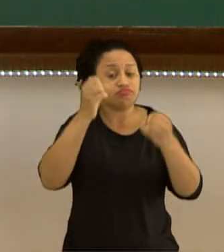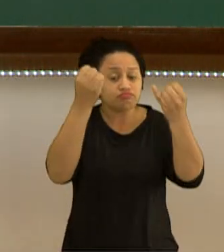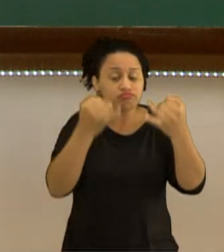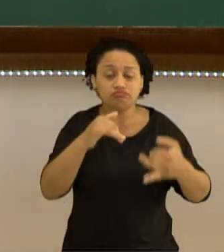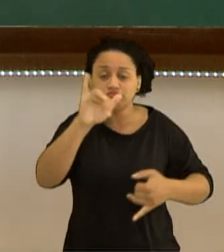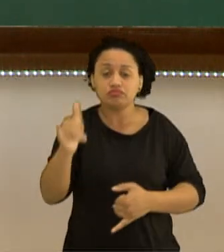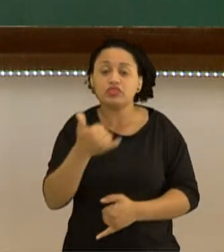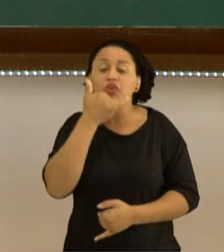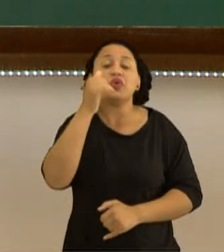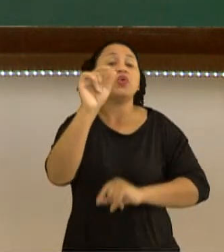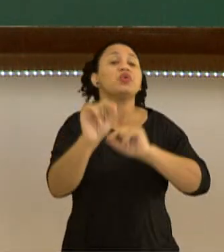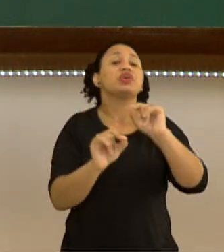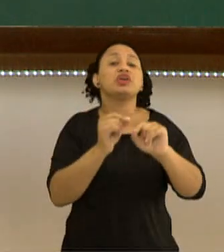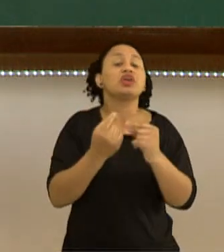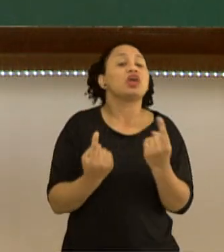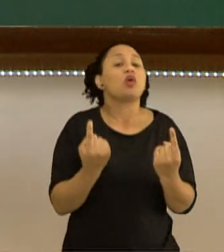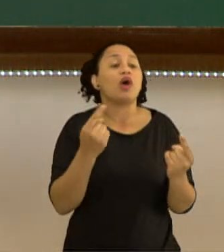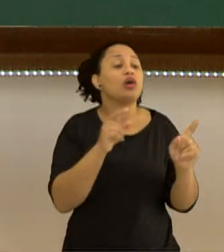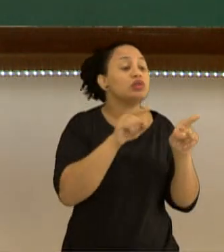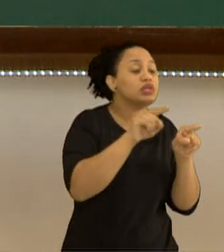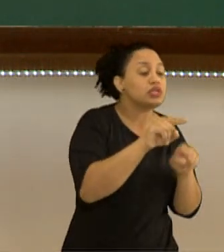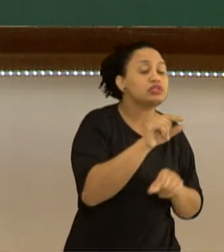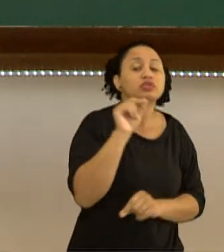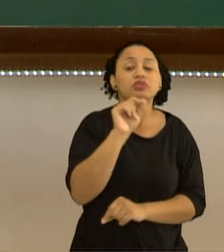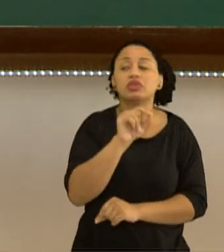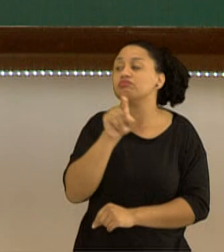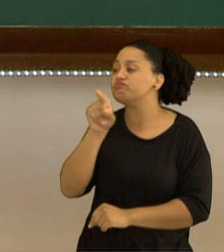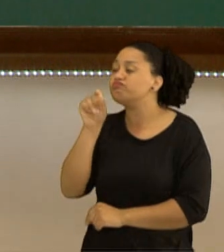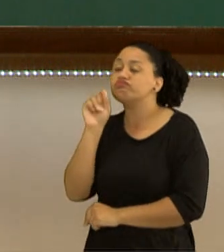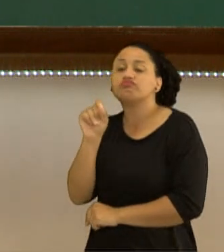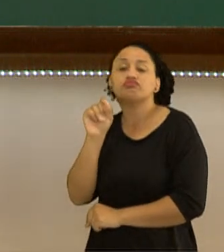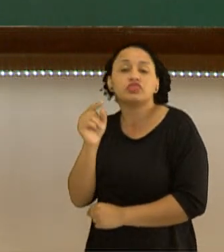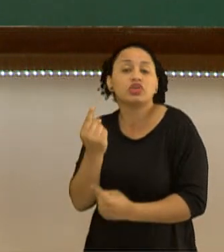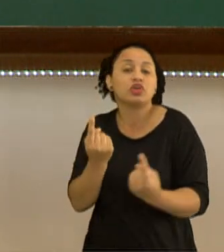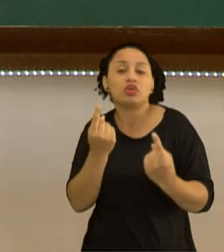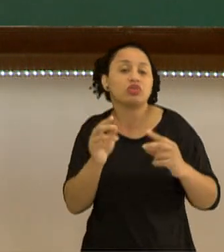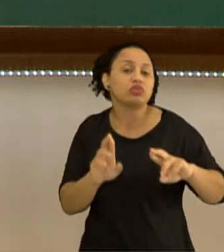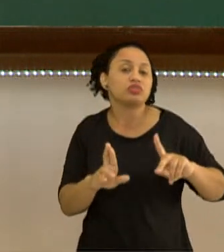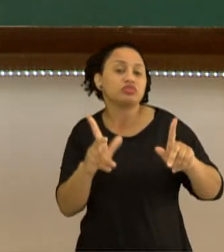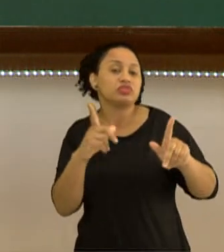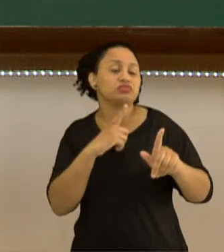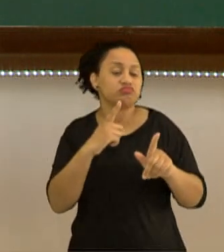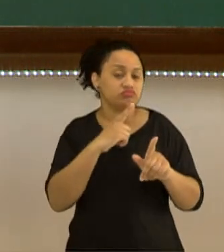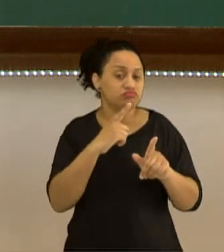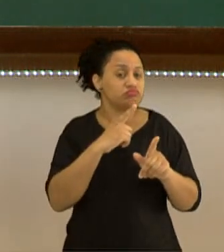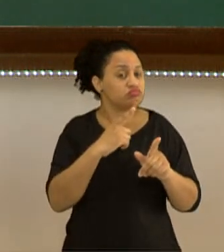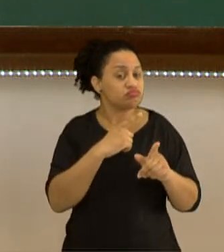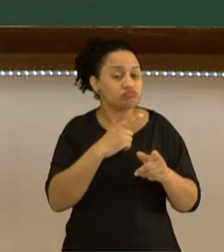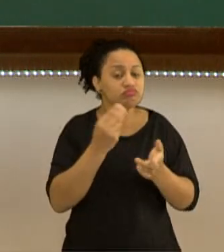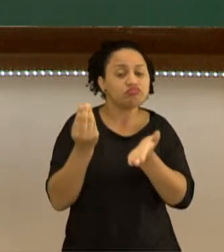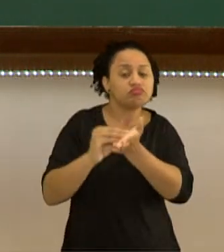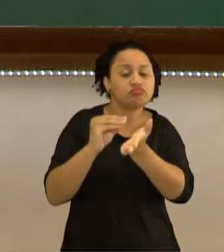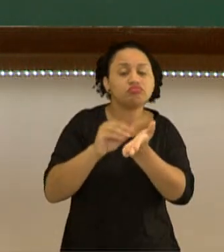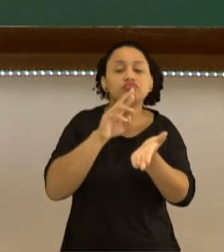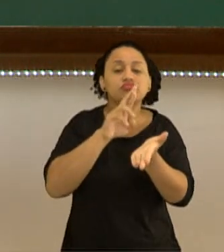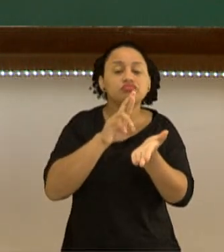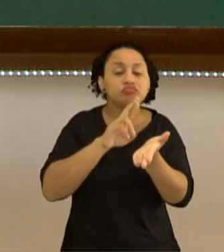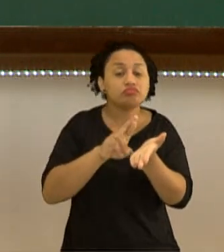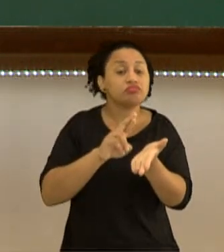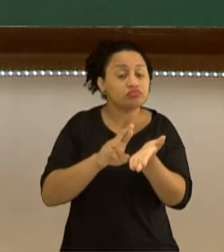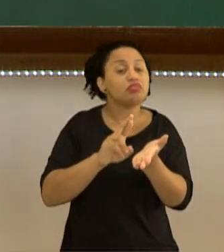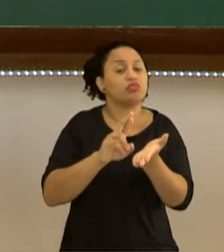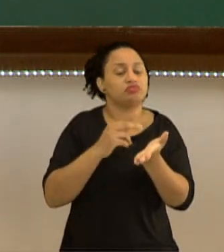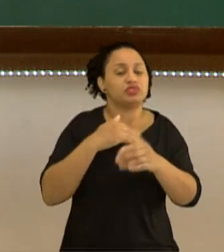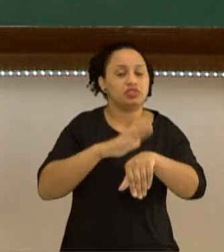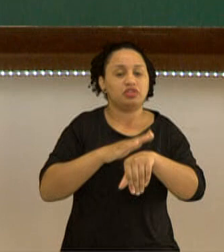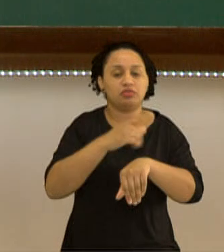explique o que seria então uma atividade física, o que seria o exercício físico com, né, suas palavras, aquilo que você já conhece. Então,